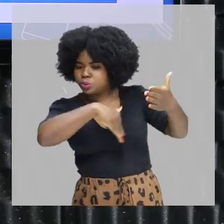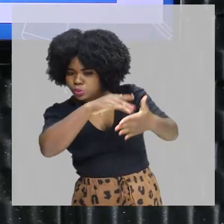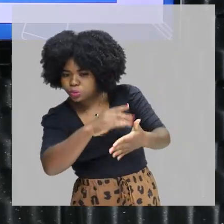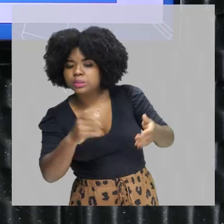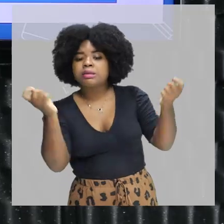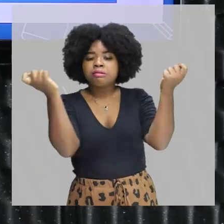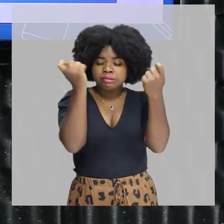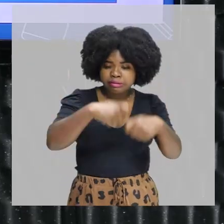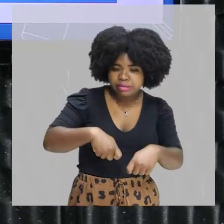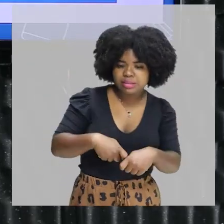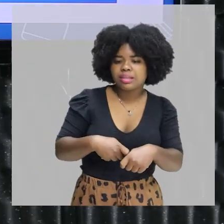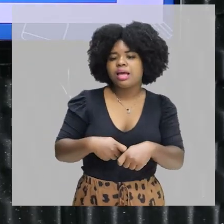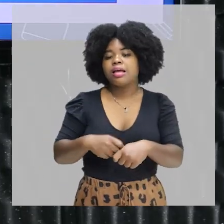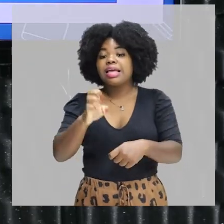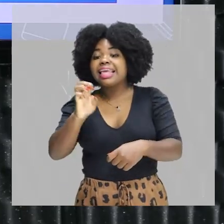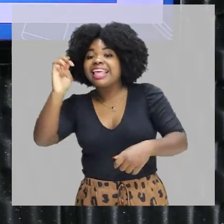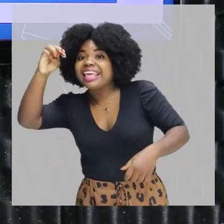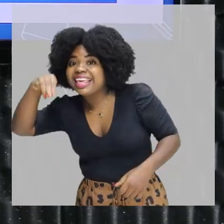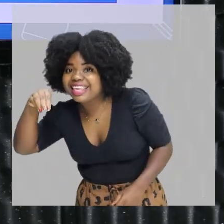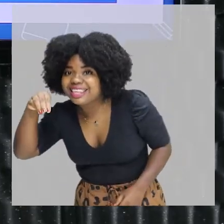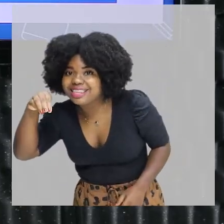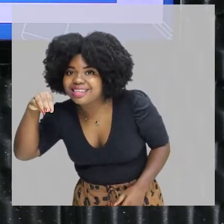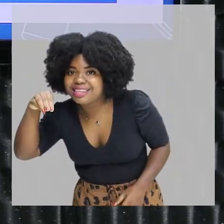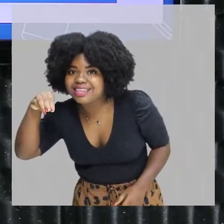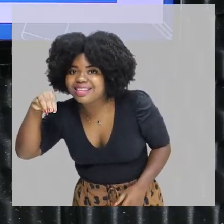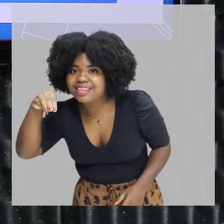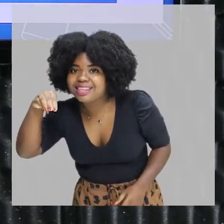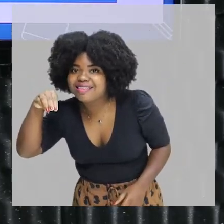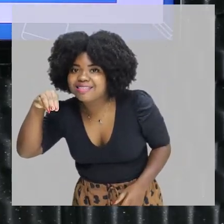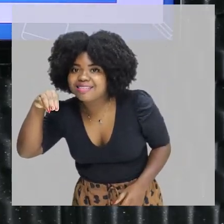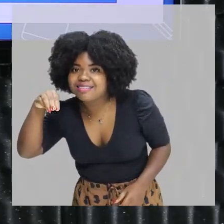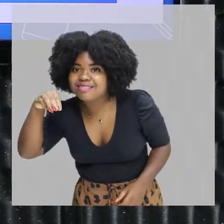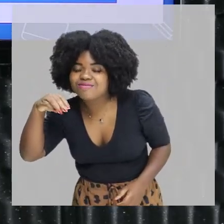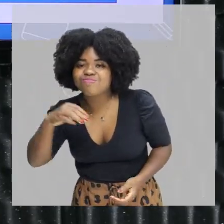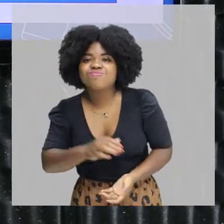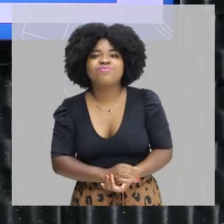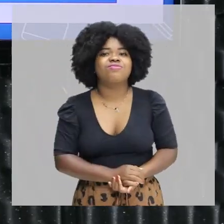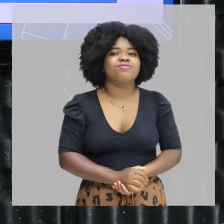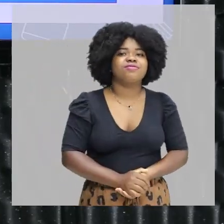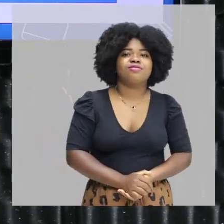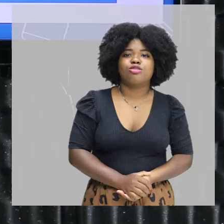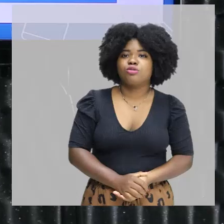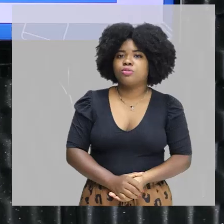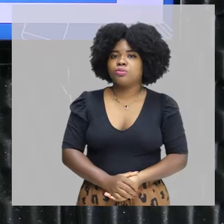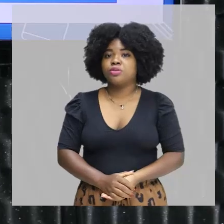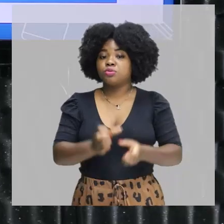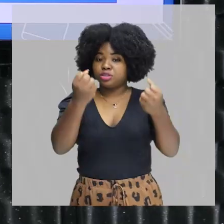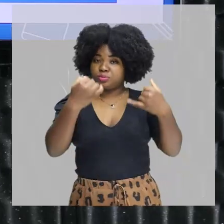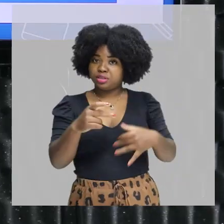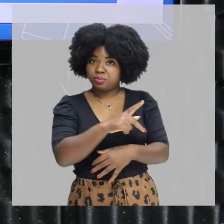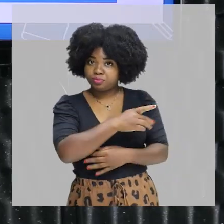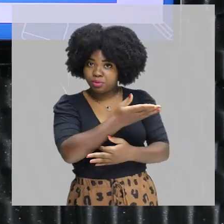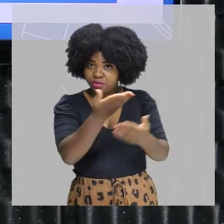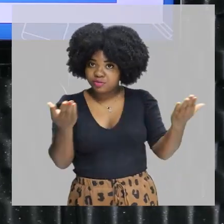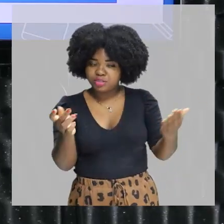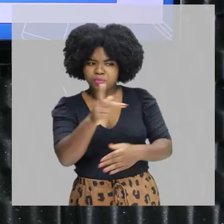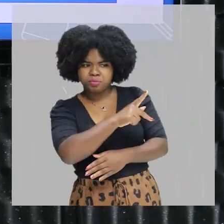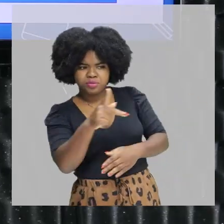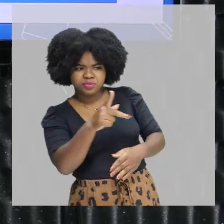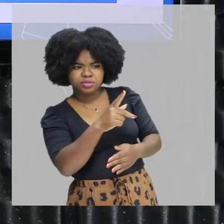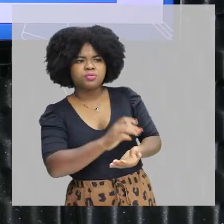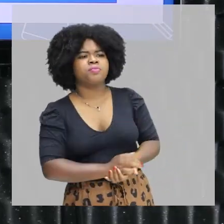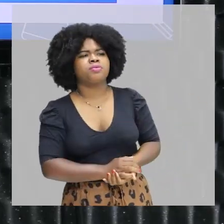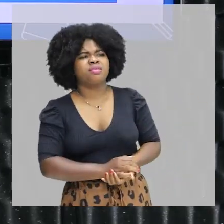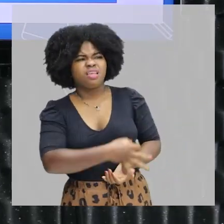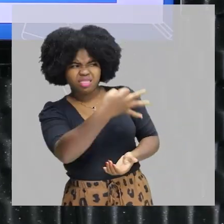em pequenos pontos que formam uma imagem. Quando eu disse assim, Marcos Dominici, tá certo? Ele